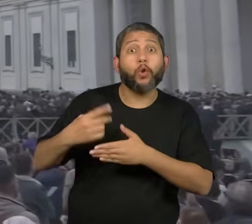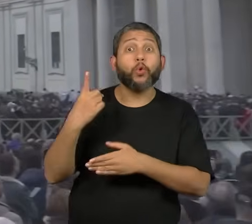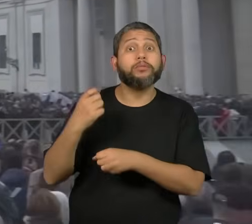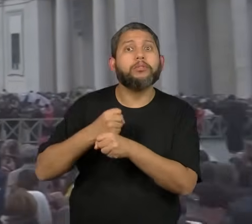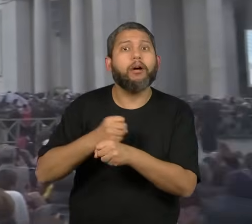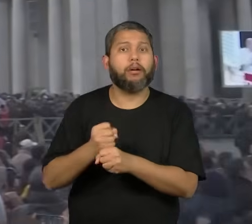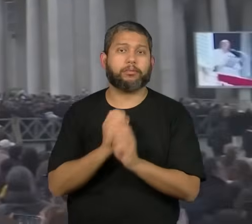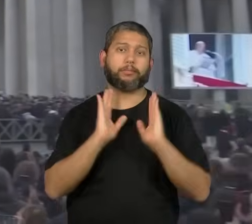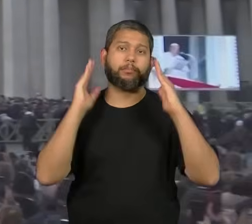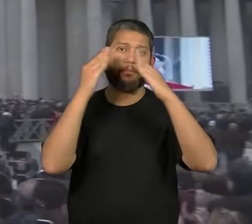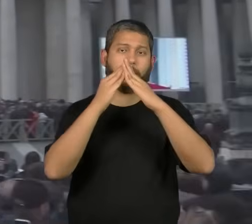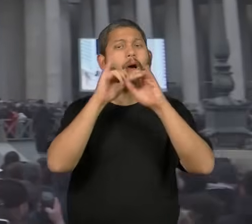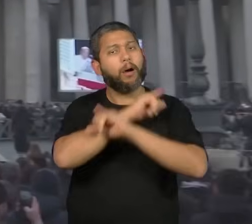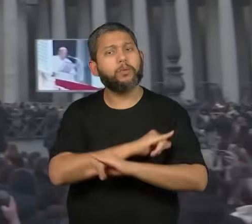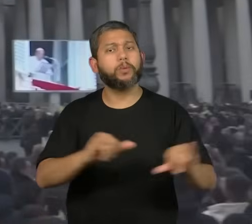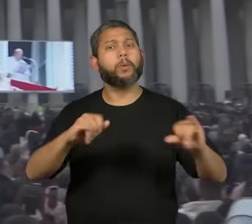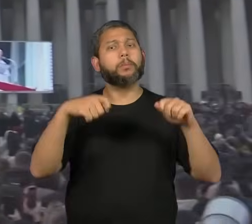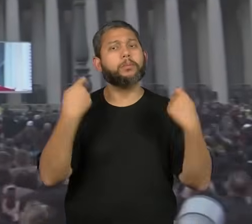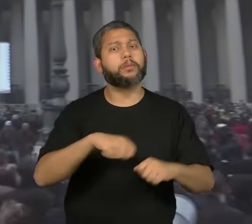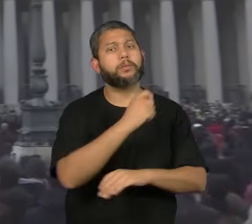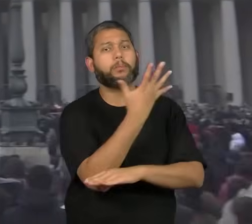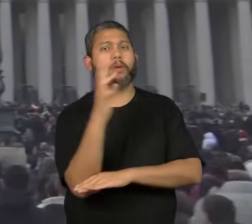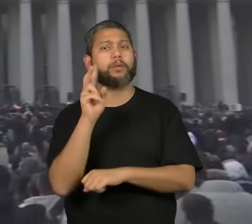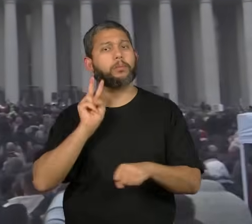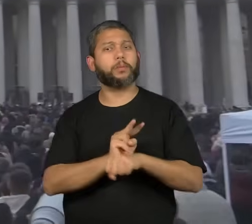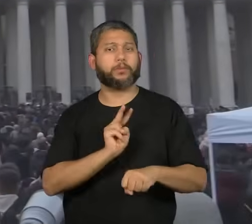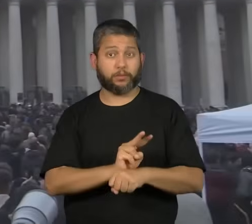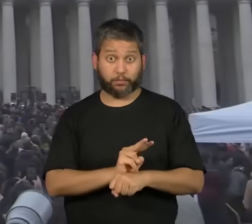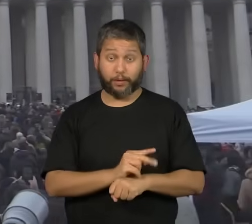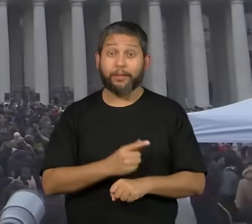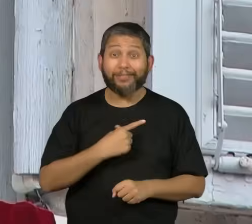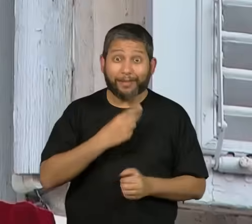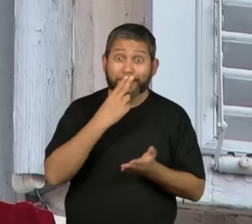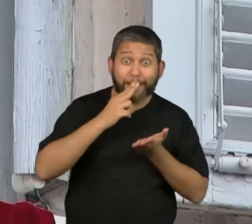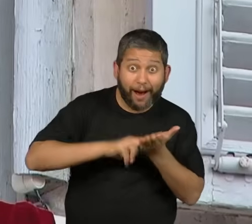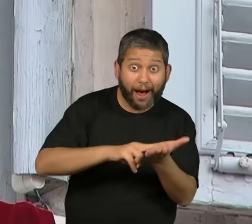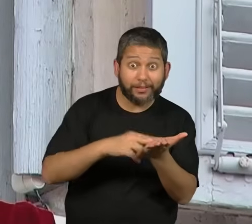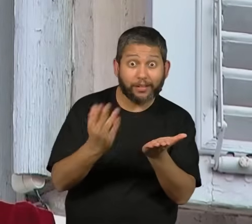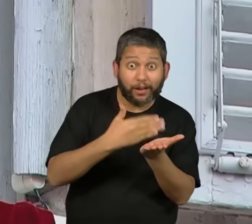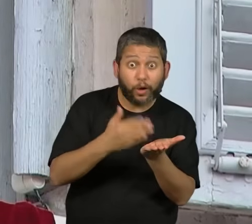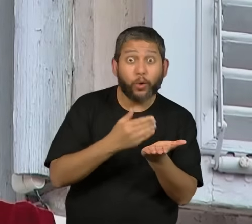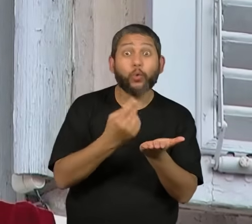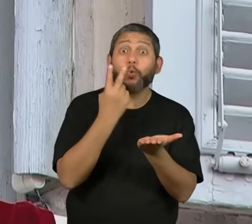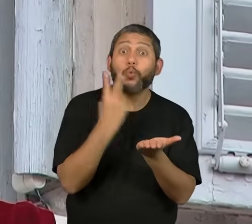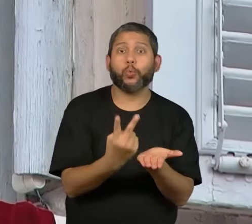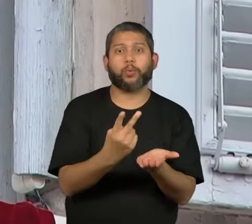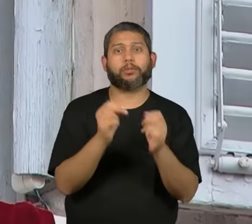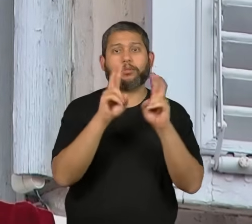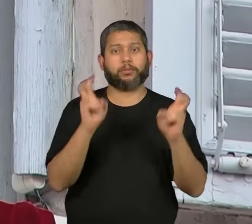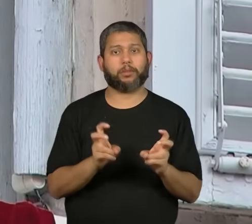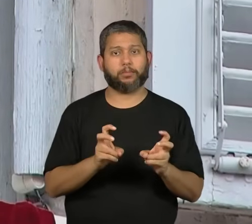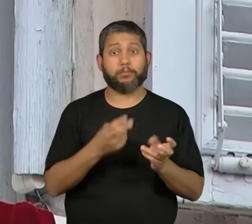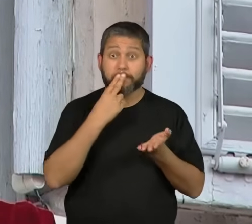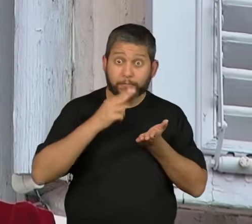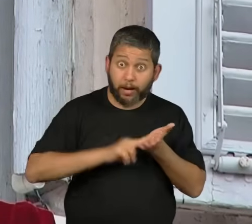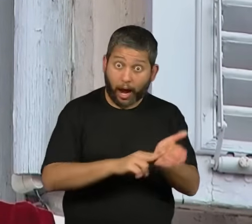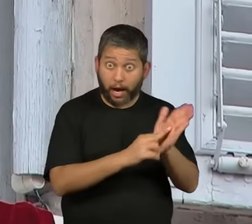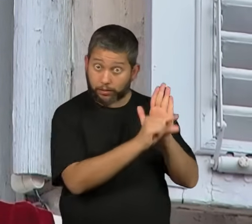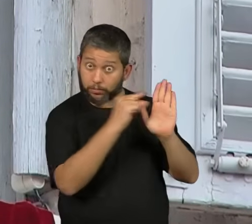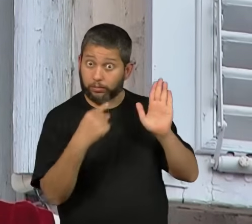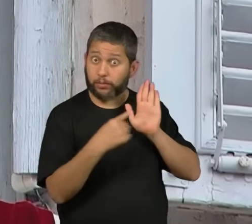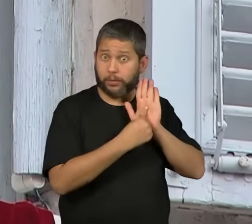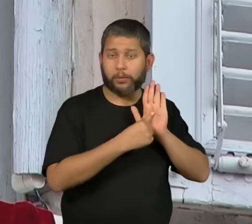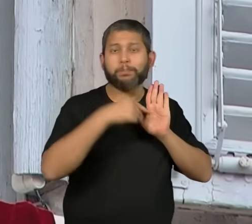vezes pela proteção ambiental. Publicou 2 encíclicas sobre o tema. Numa delas, destacou a importância